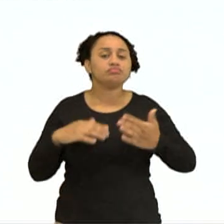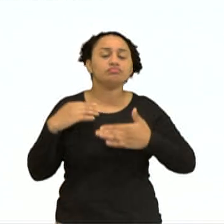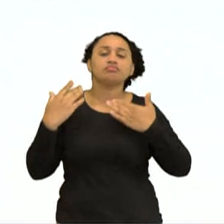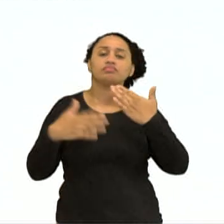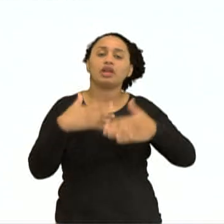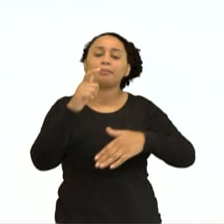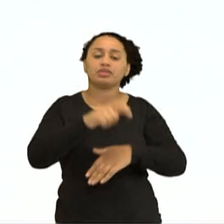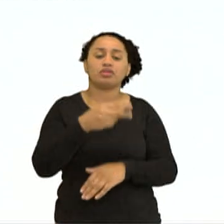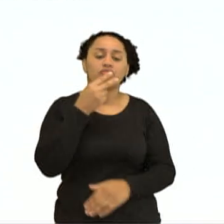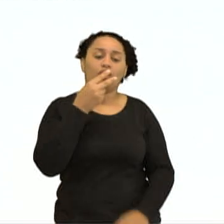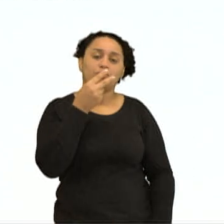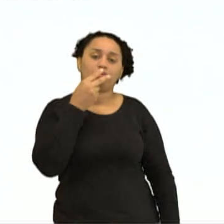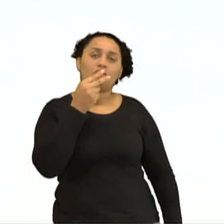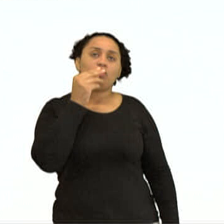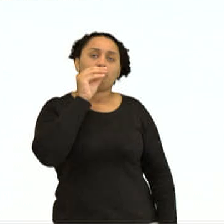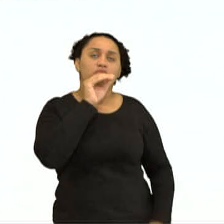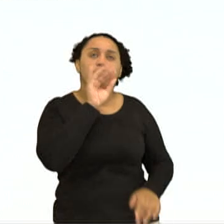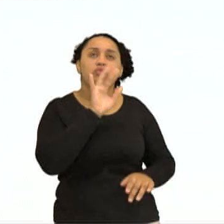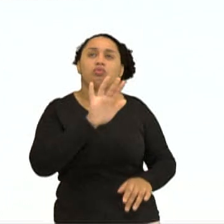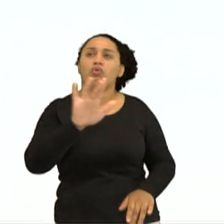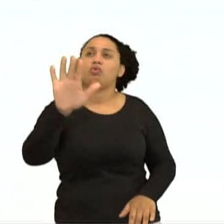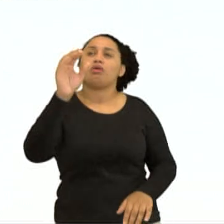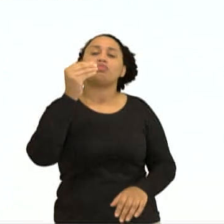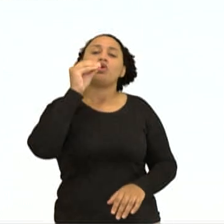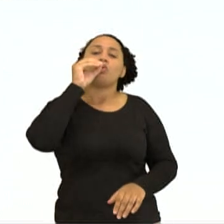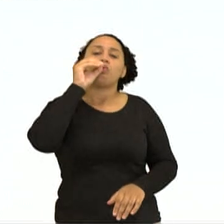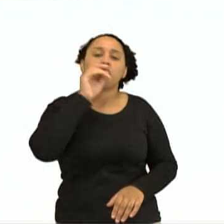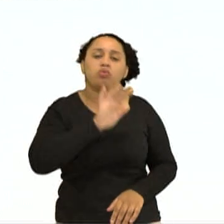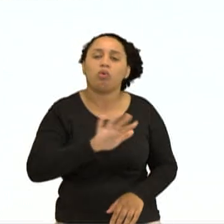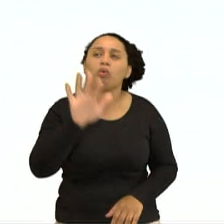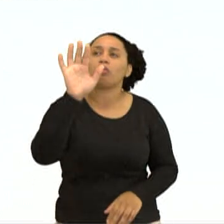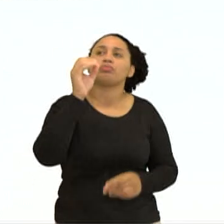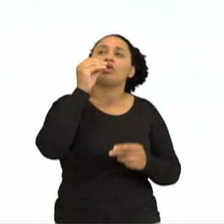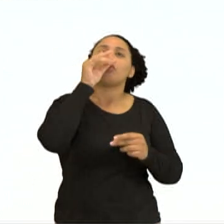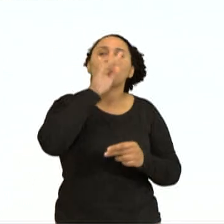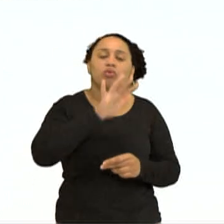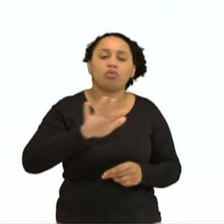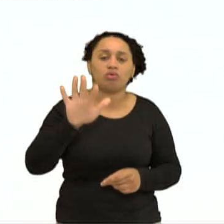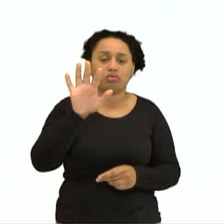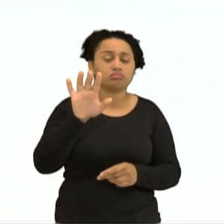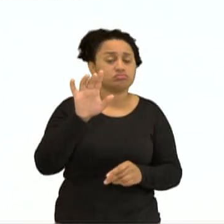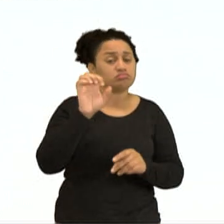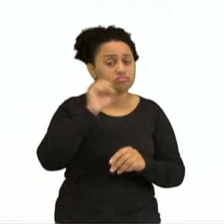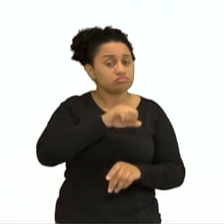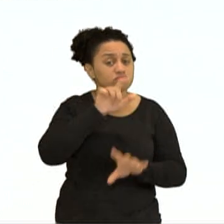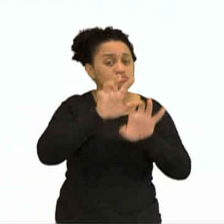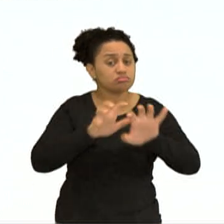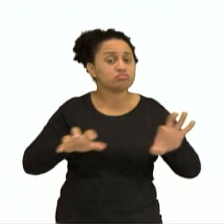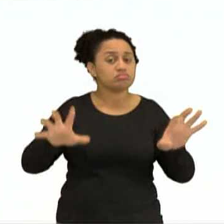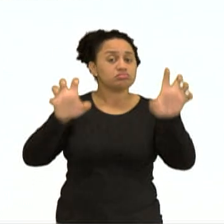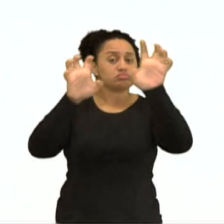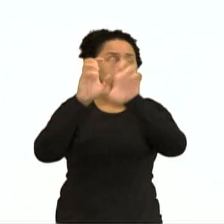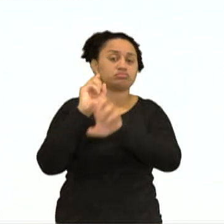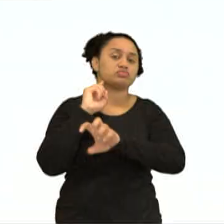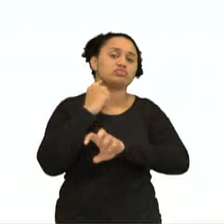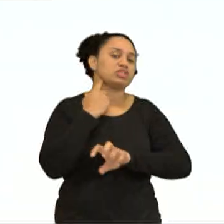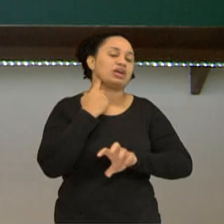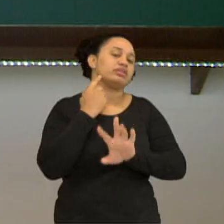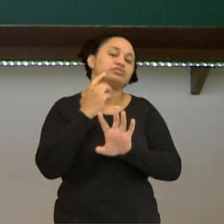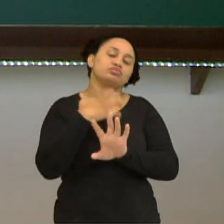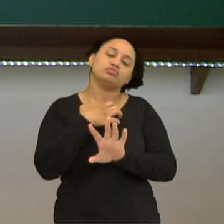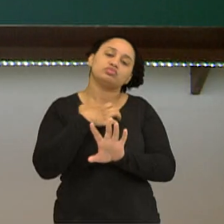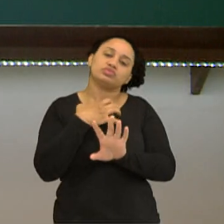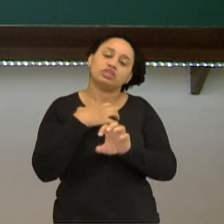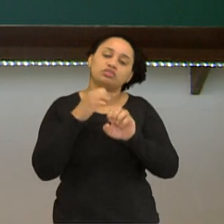está fumando e jogando aquela fumaça para a atmosfera, para o ar, ela está, sim, contaminando o ar, não de uma